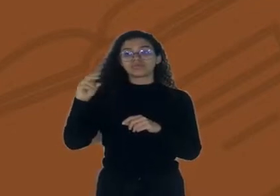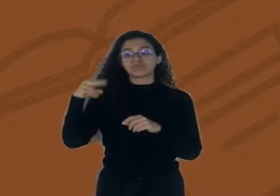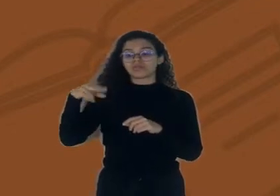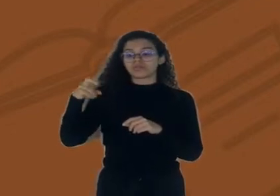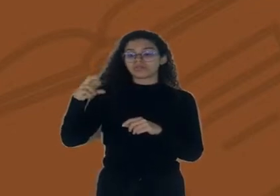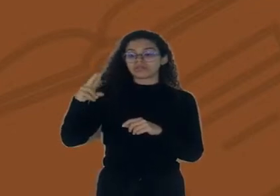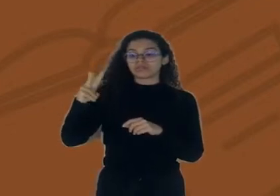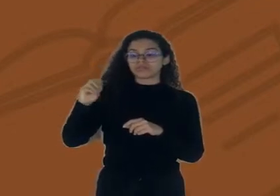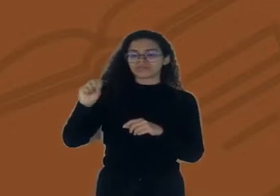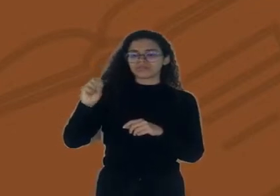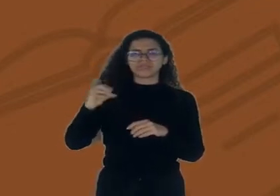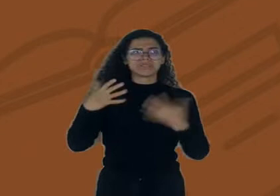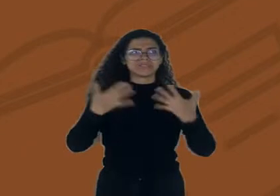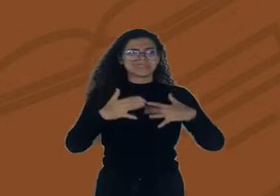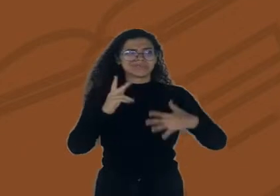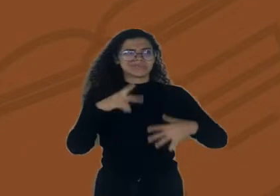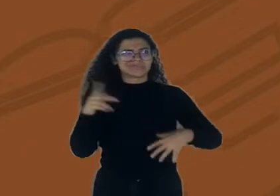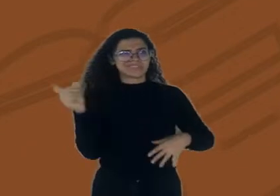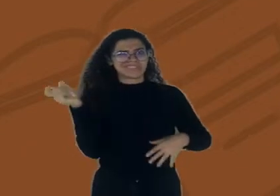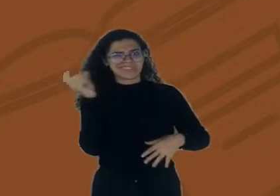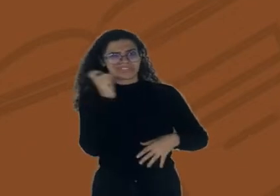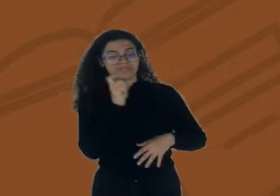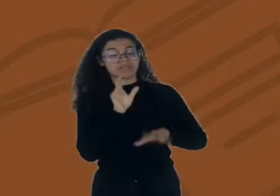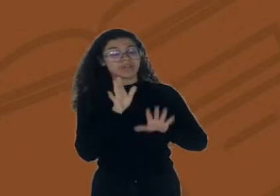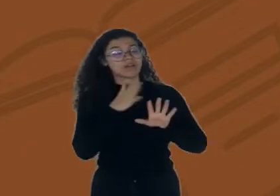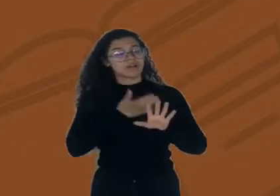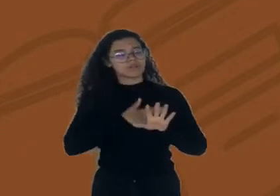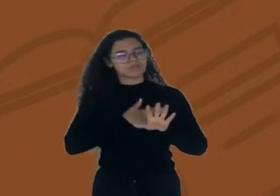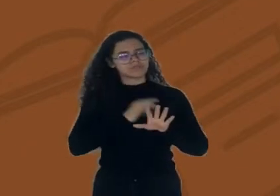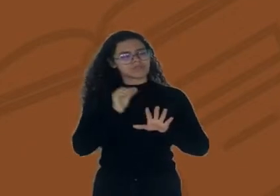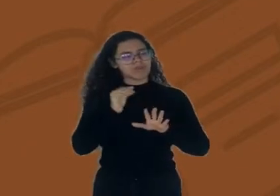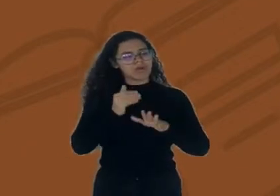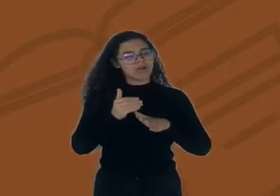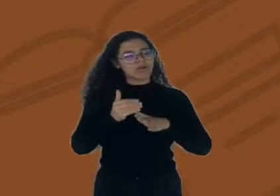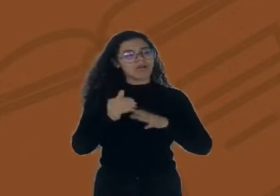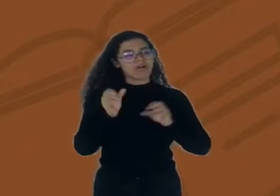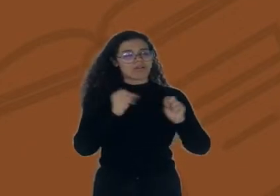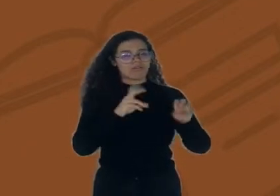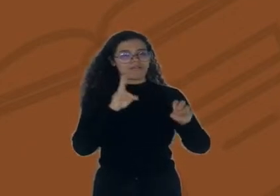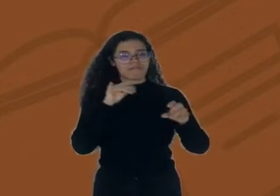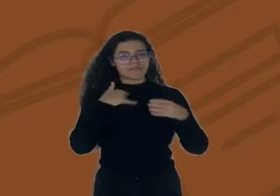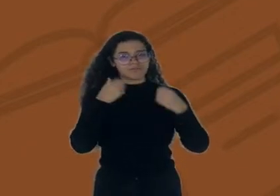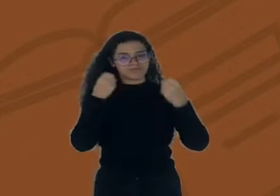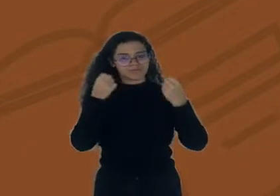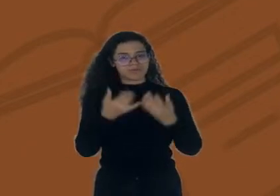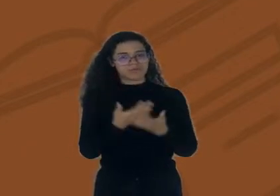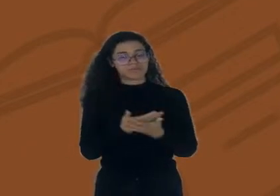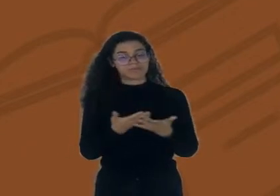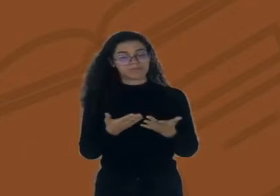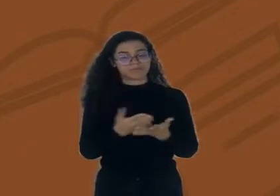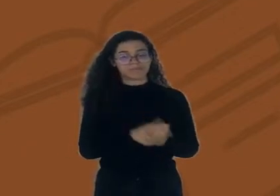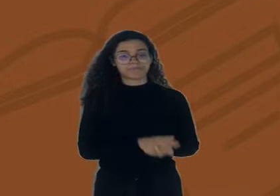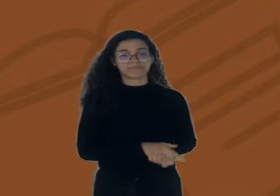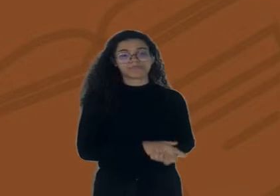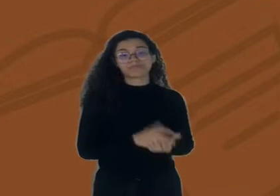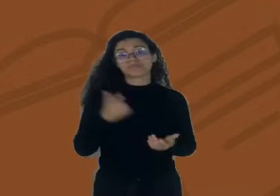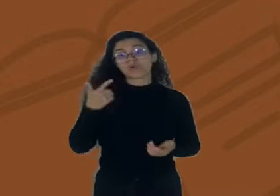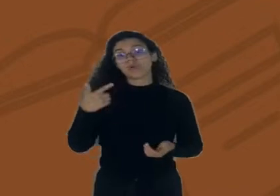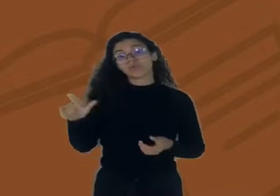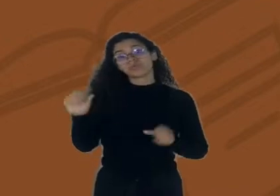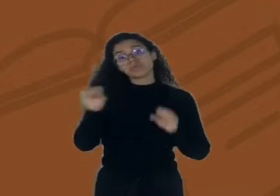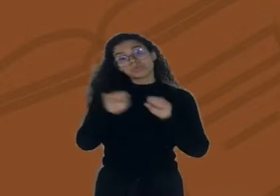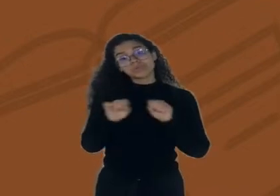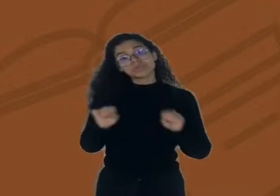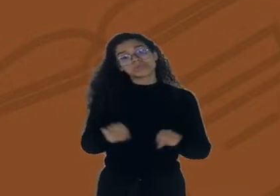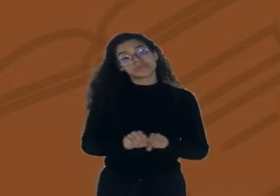complicando. Calma, que a gente vai traduzindo ao longo da aula. O outro sistema que também controla o nosso